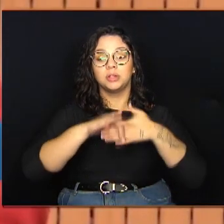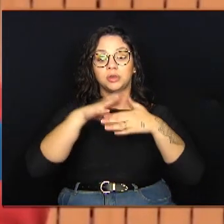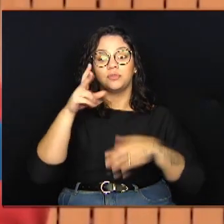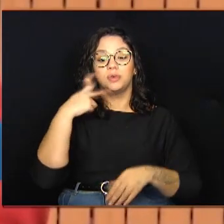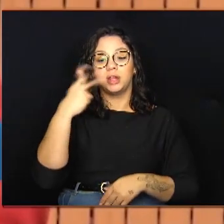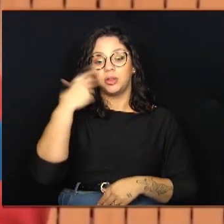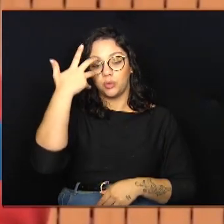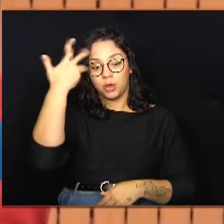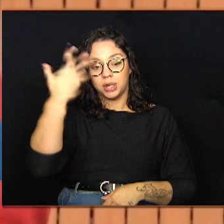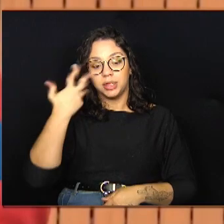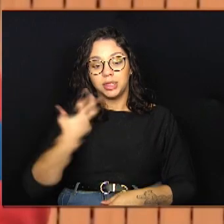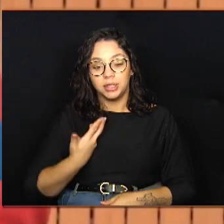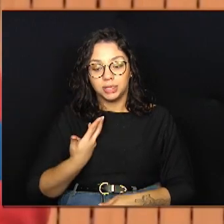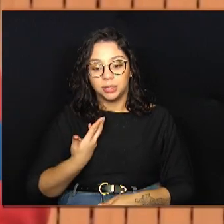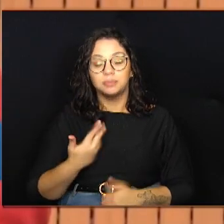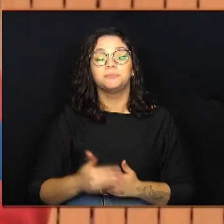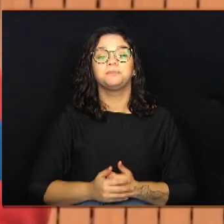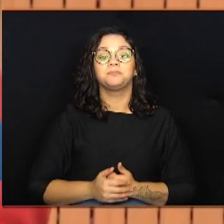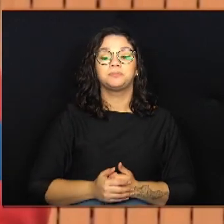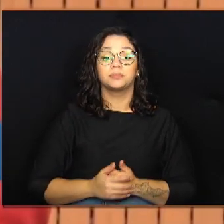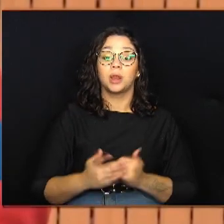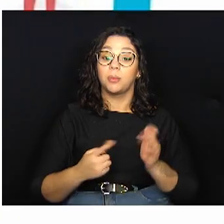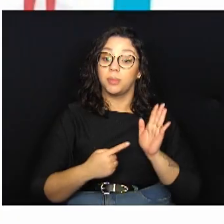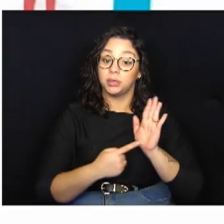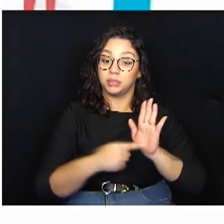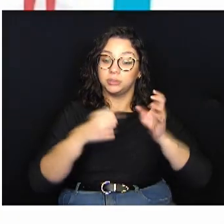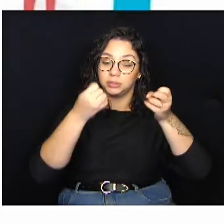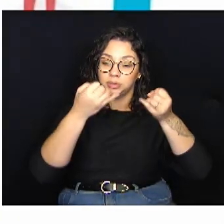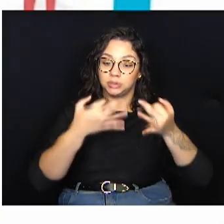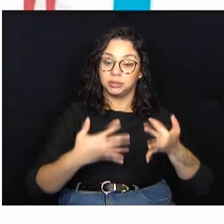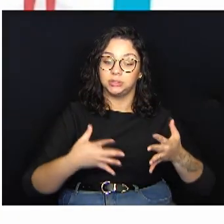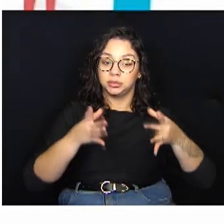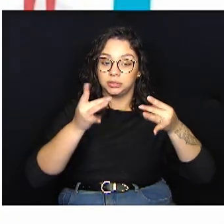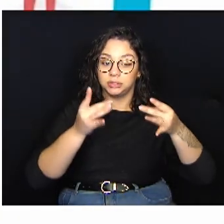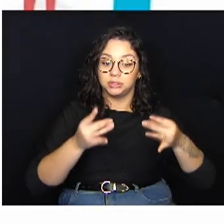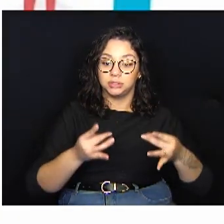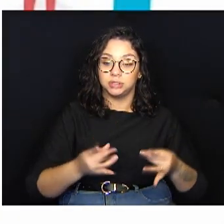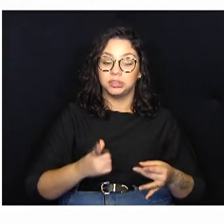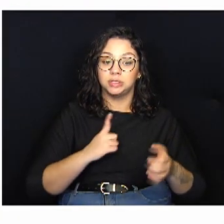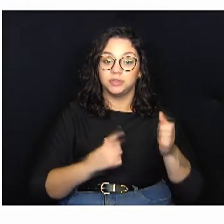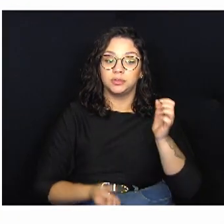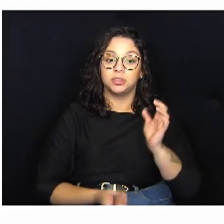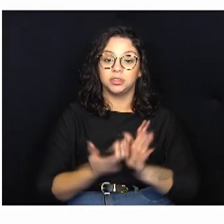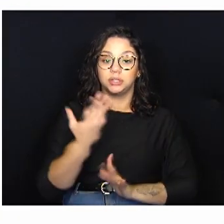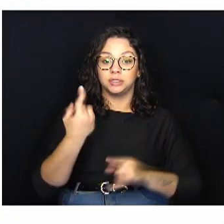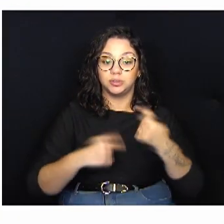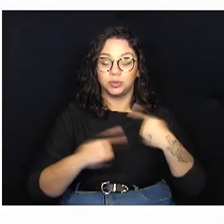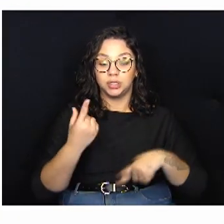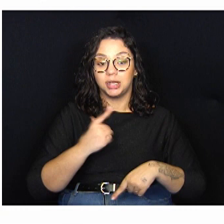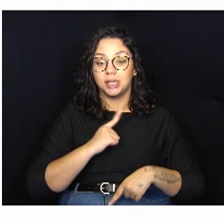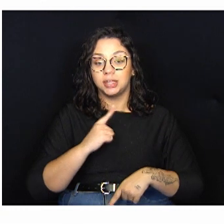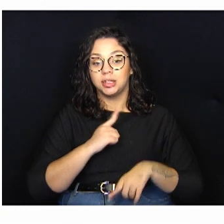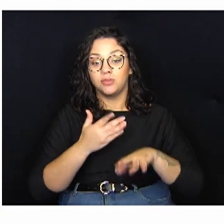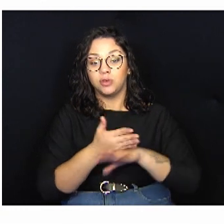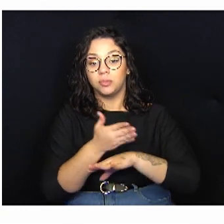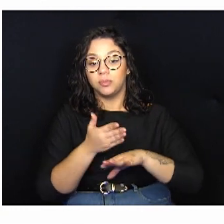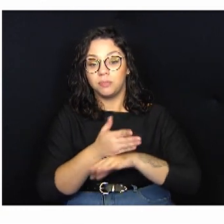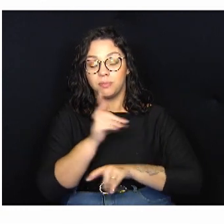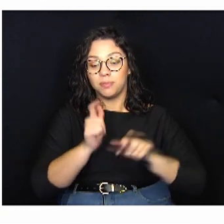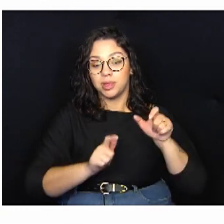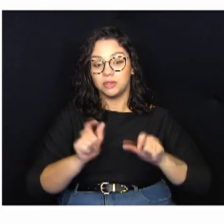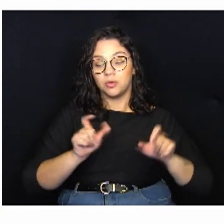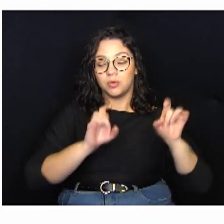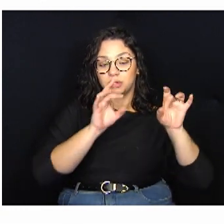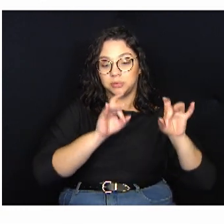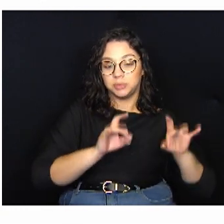Guida Calisto. Uma apresentação explicativa fez parte do debate, que contou com a participação de especialistas